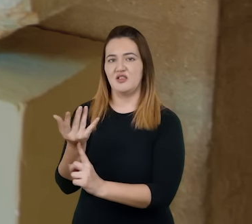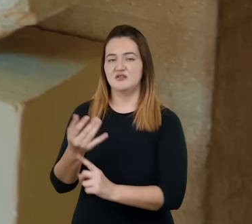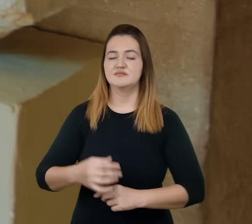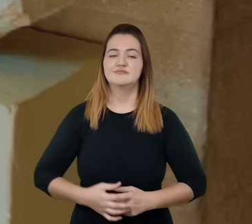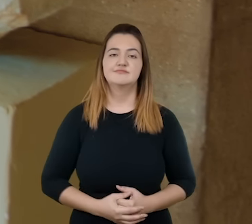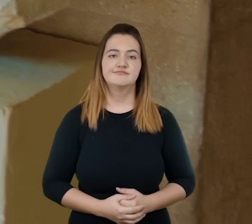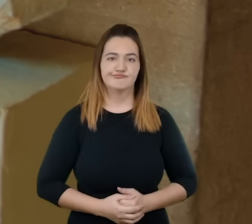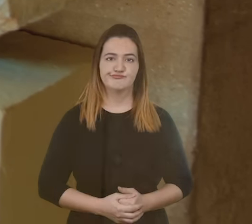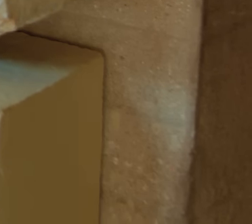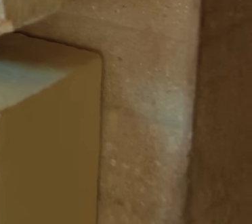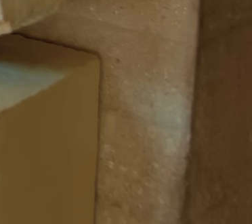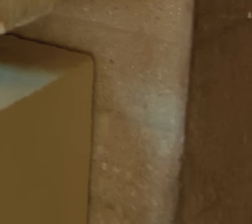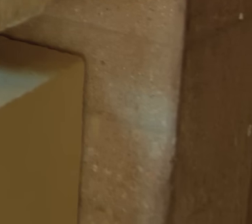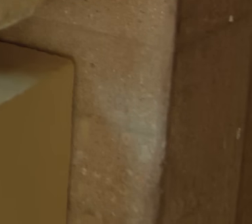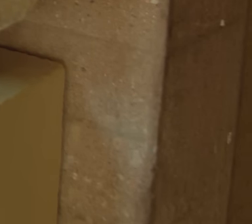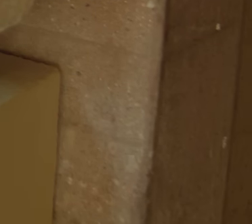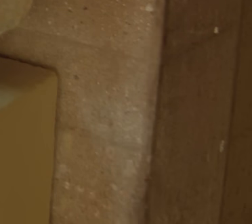delicados.